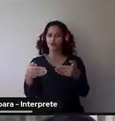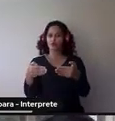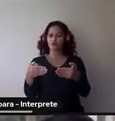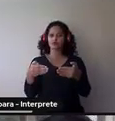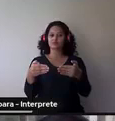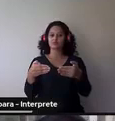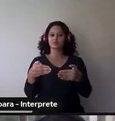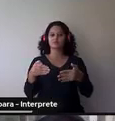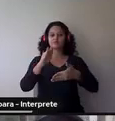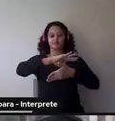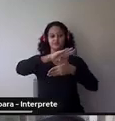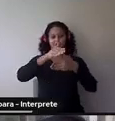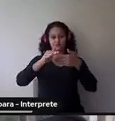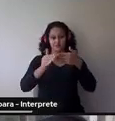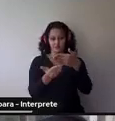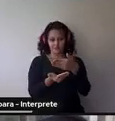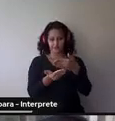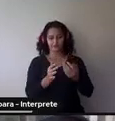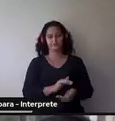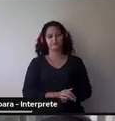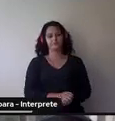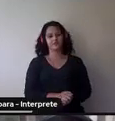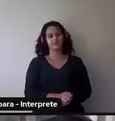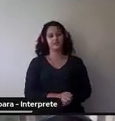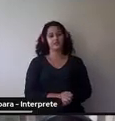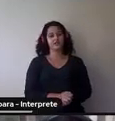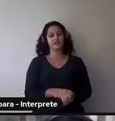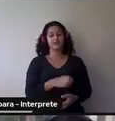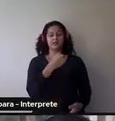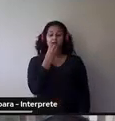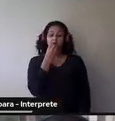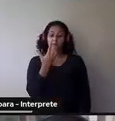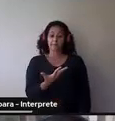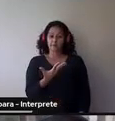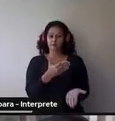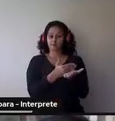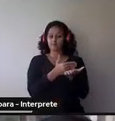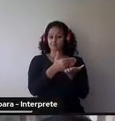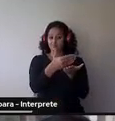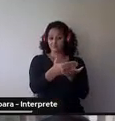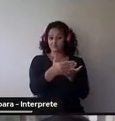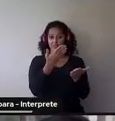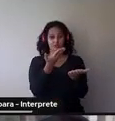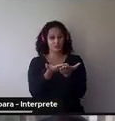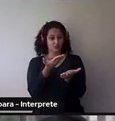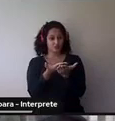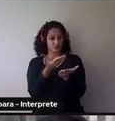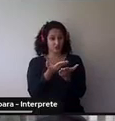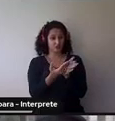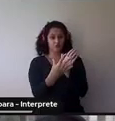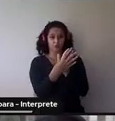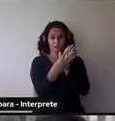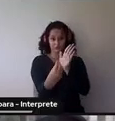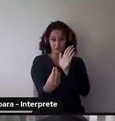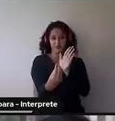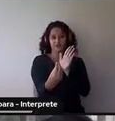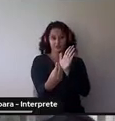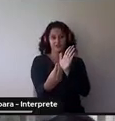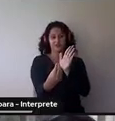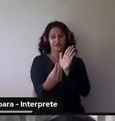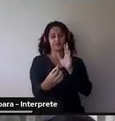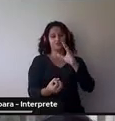Bem, inicialmente, os estudos sobre modelagem ecológica para fungos, eles